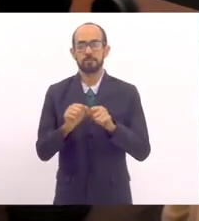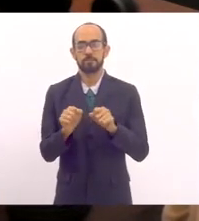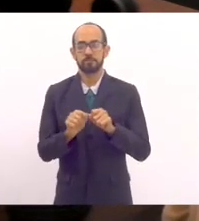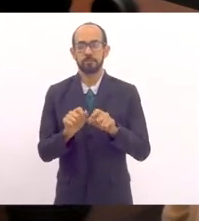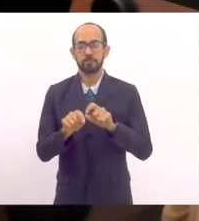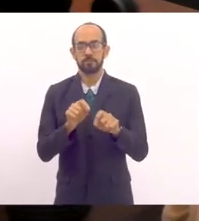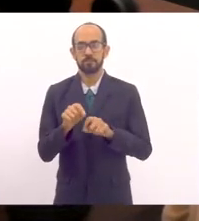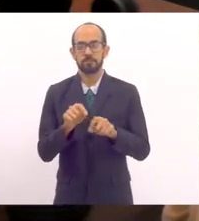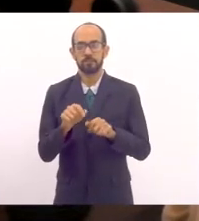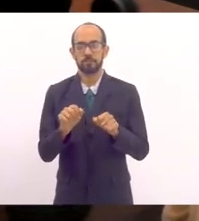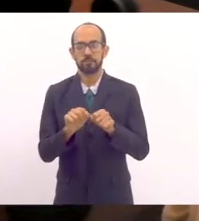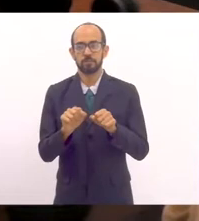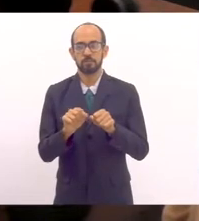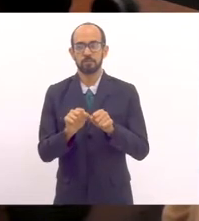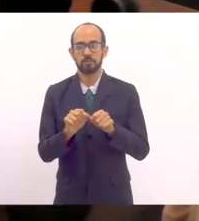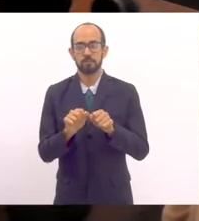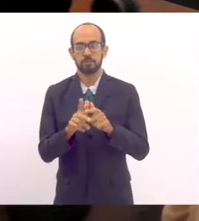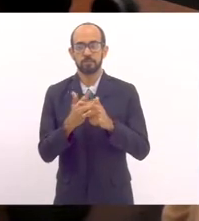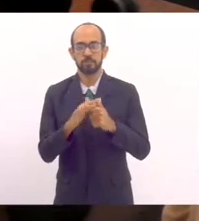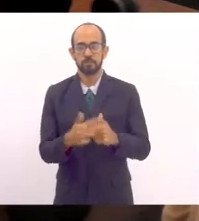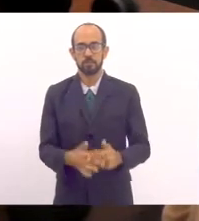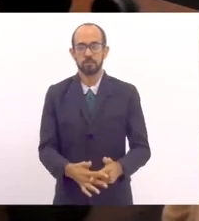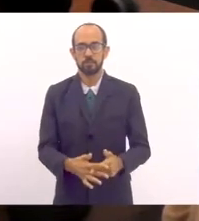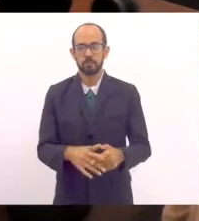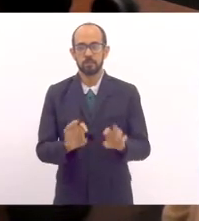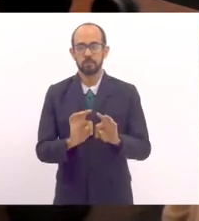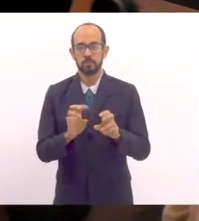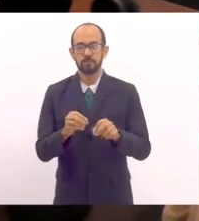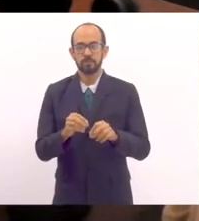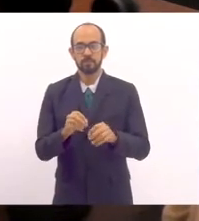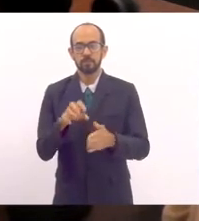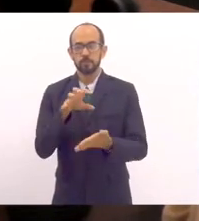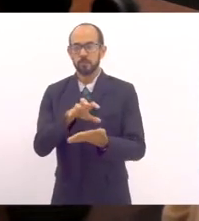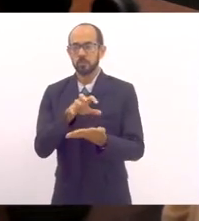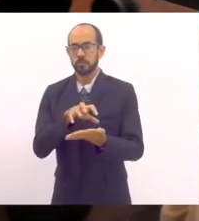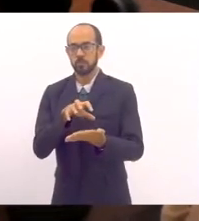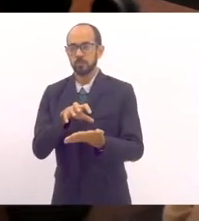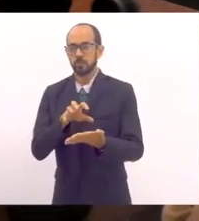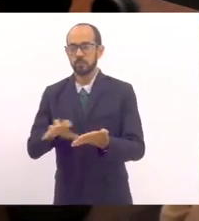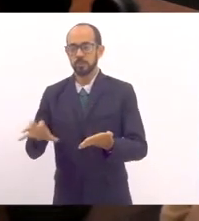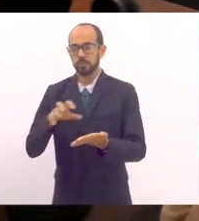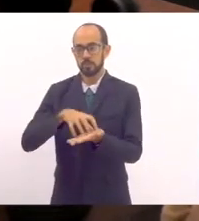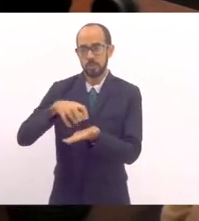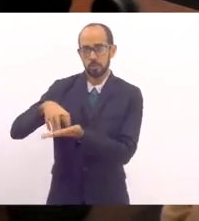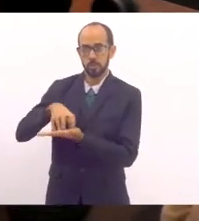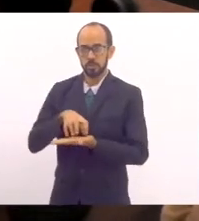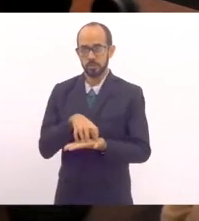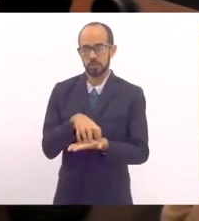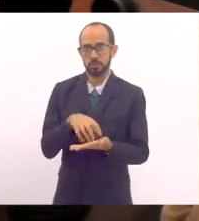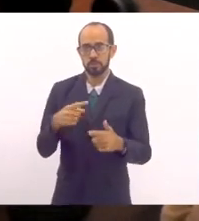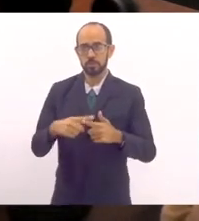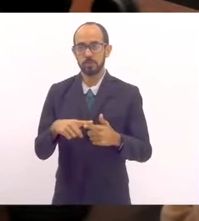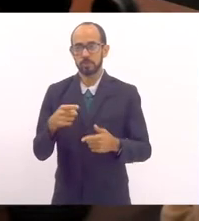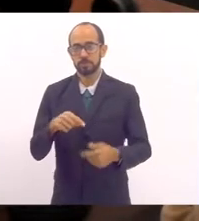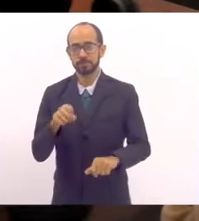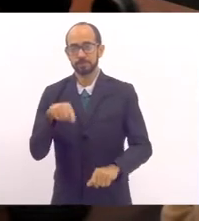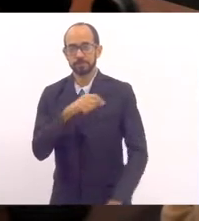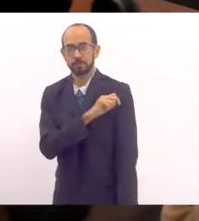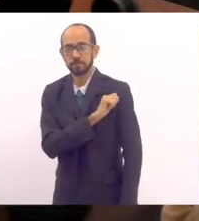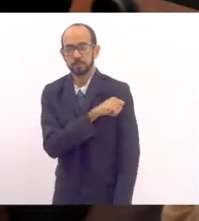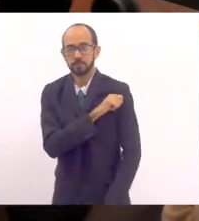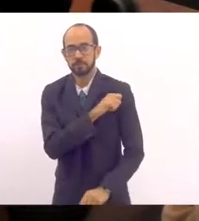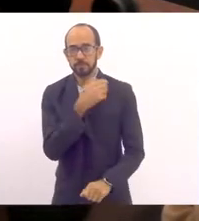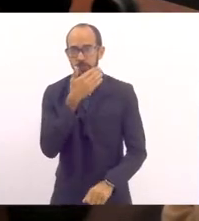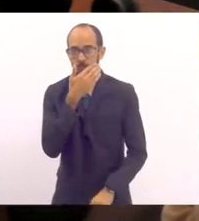procurar uma concertação com todos os entes, porque uma